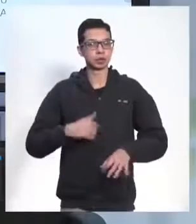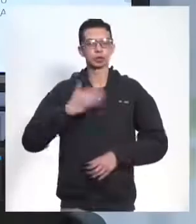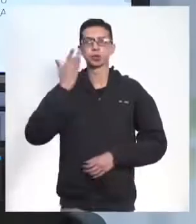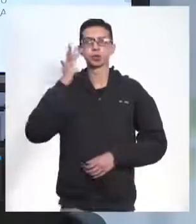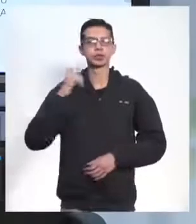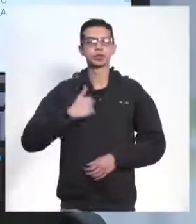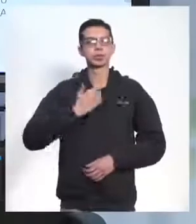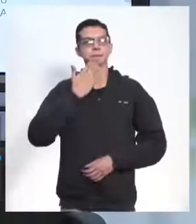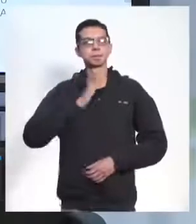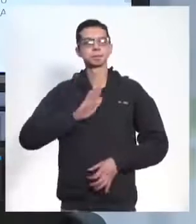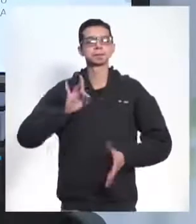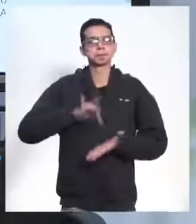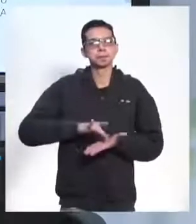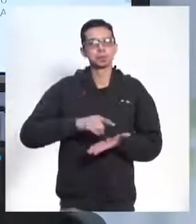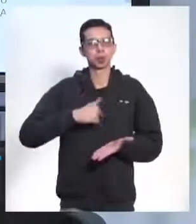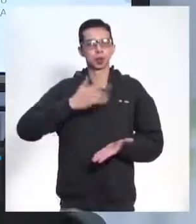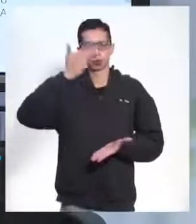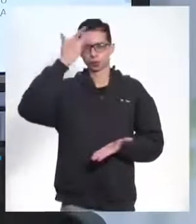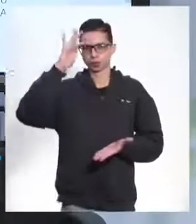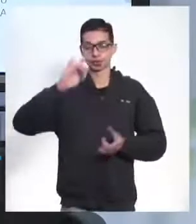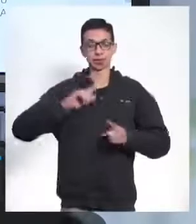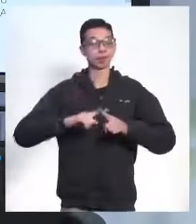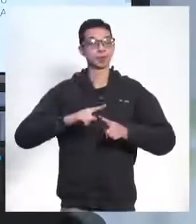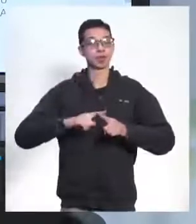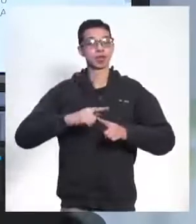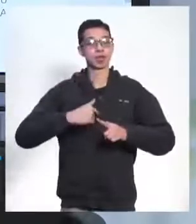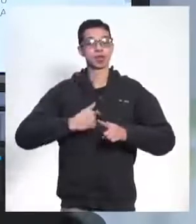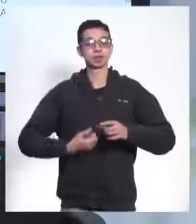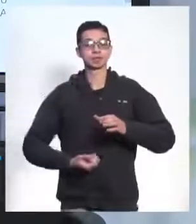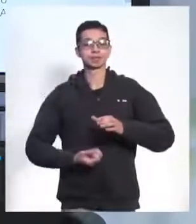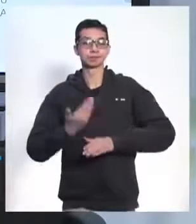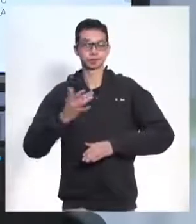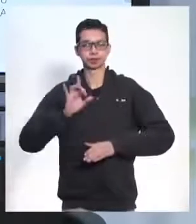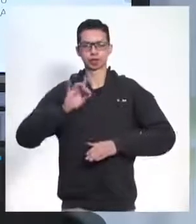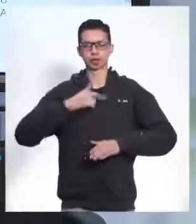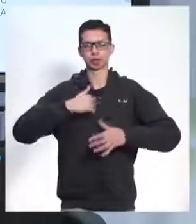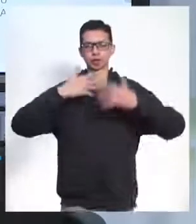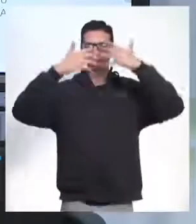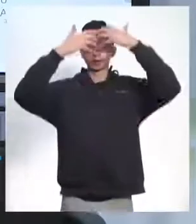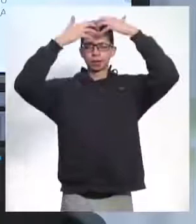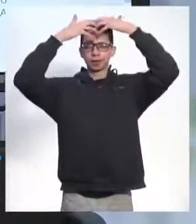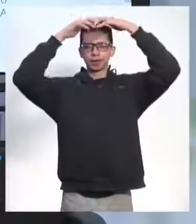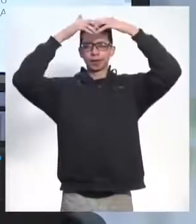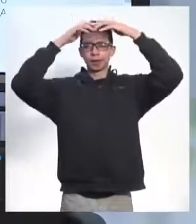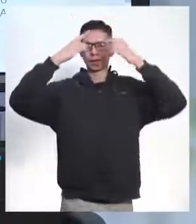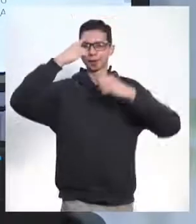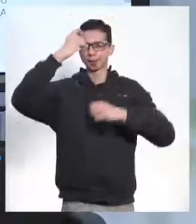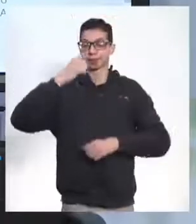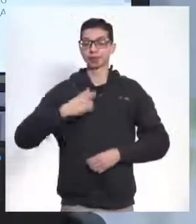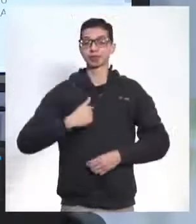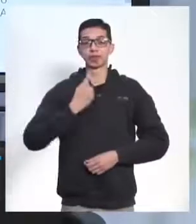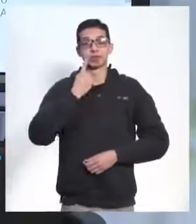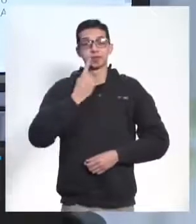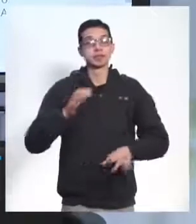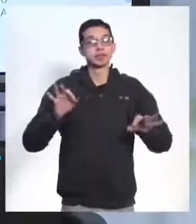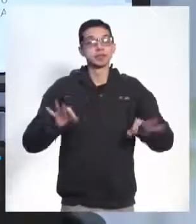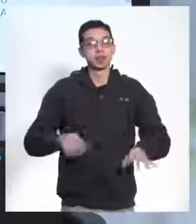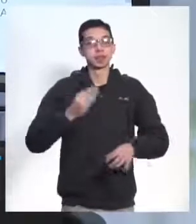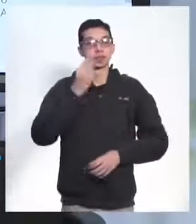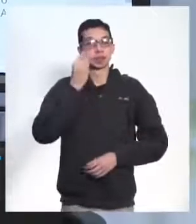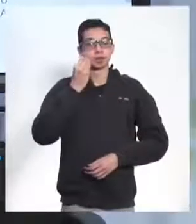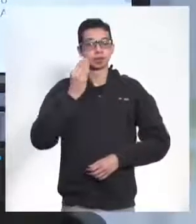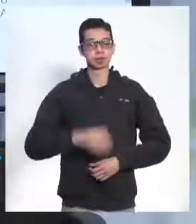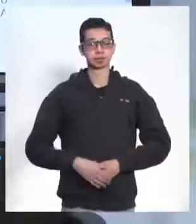não garanto se vai dar certo. Foi uma invenção aí, juro que veio da minha cabeça aí. Vamos ver se dá certo. A gente nunca garante